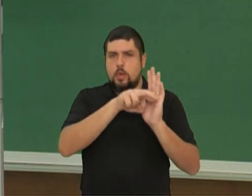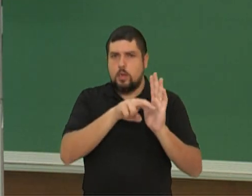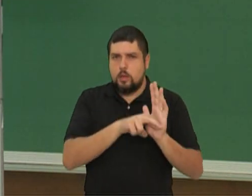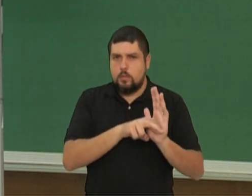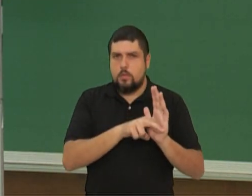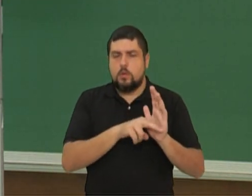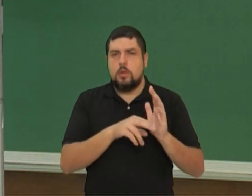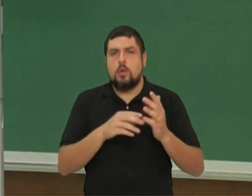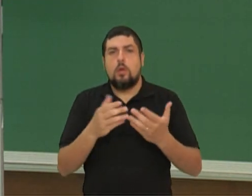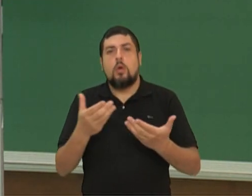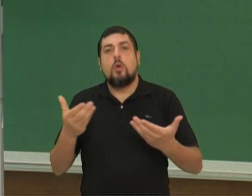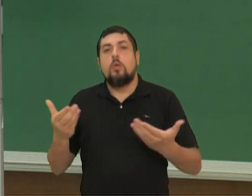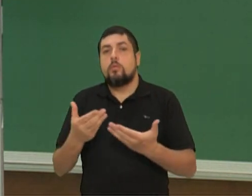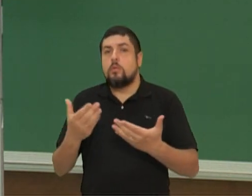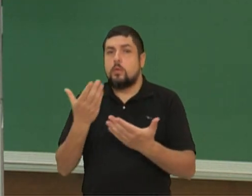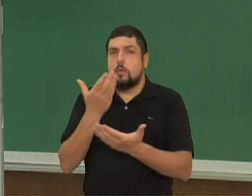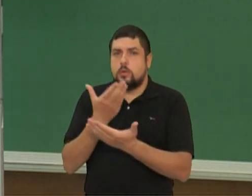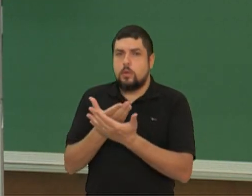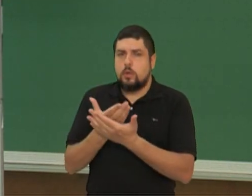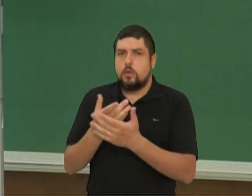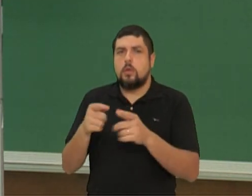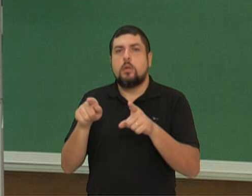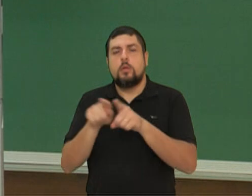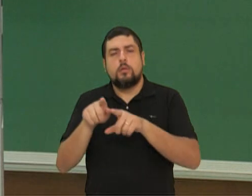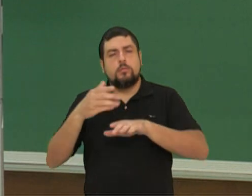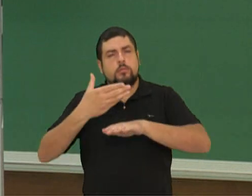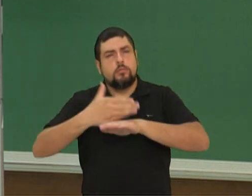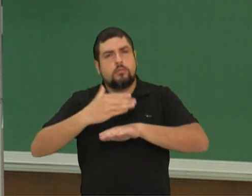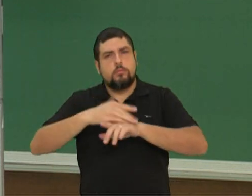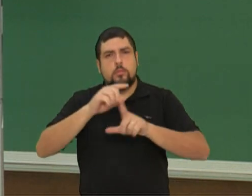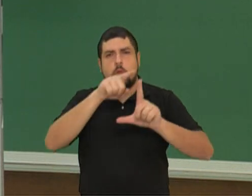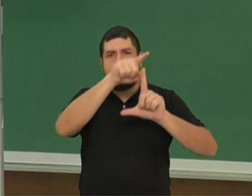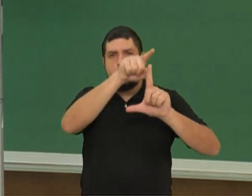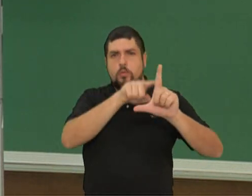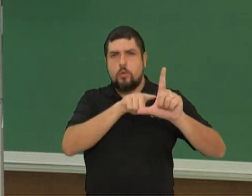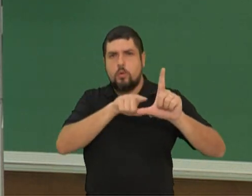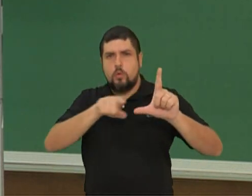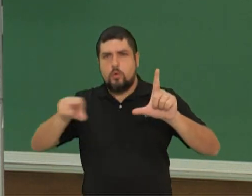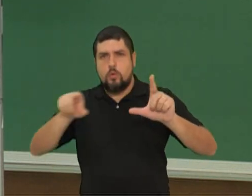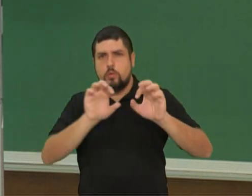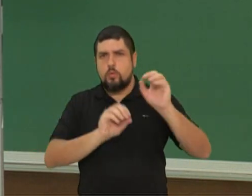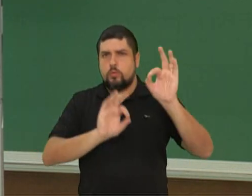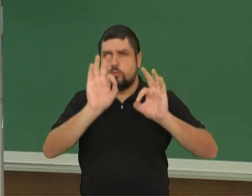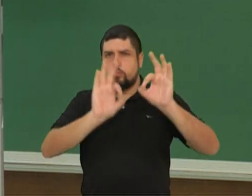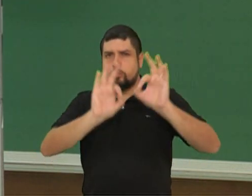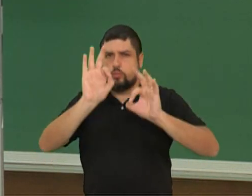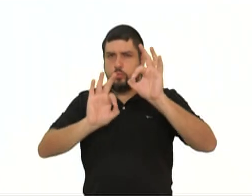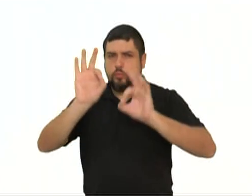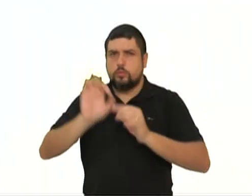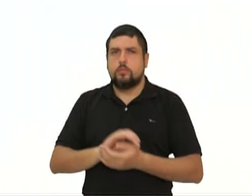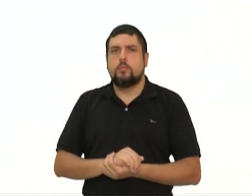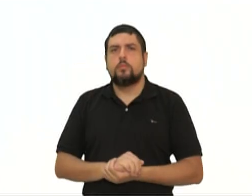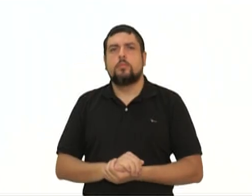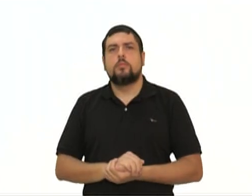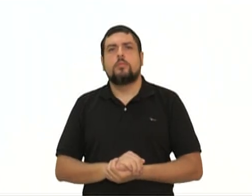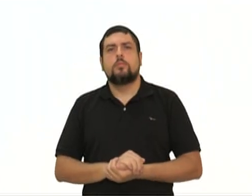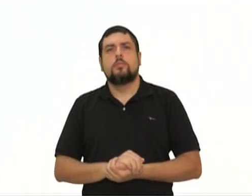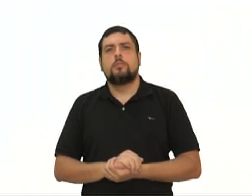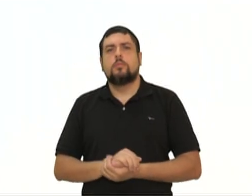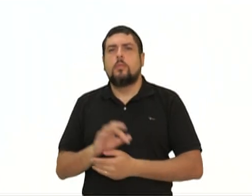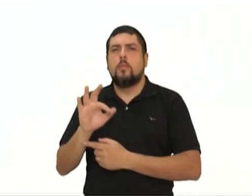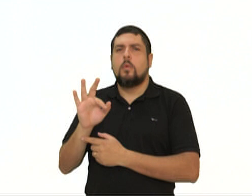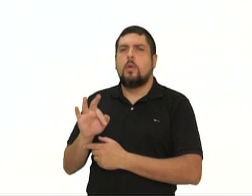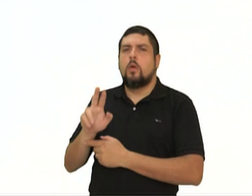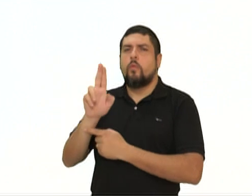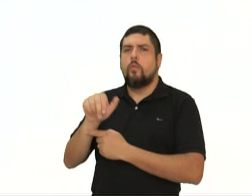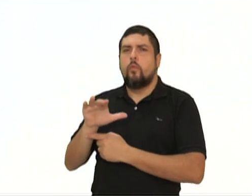também vamos construir alguns gráficos. Vamos lembrar da definição? Uma função exponencial